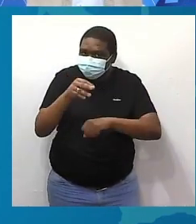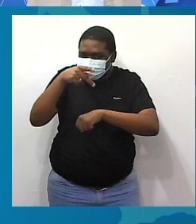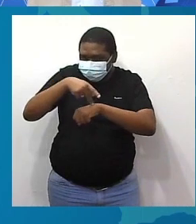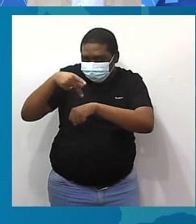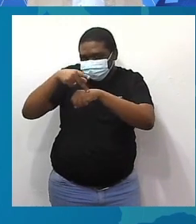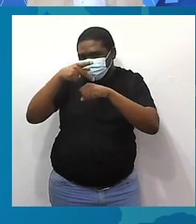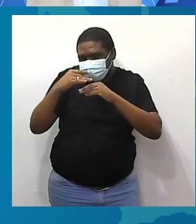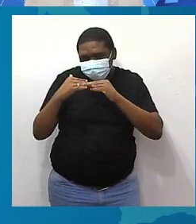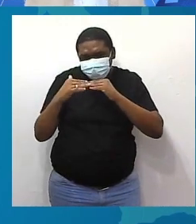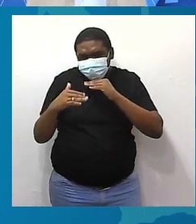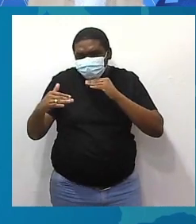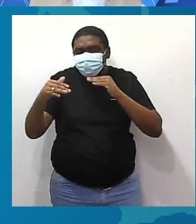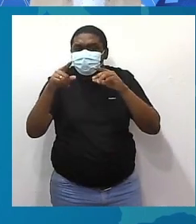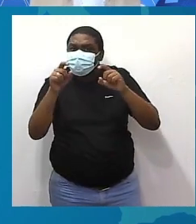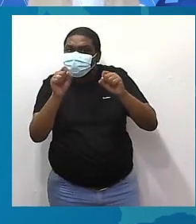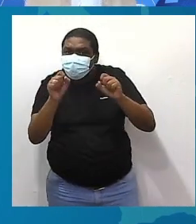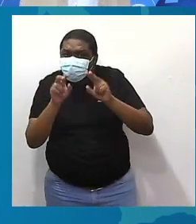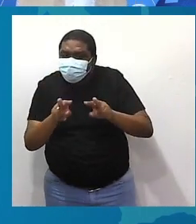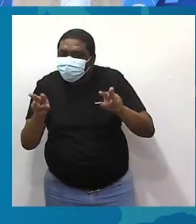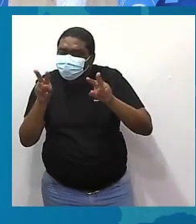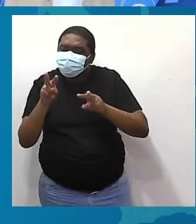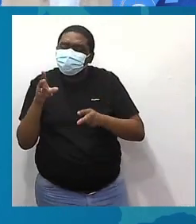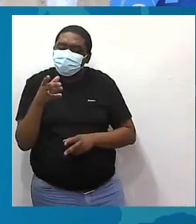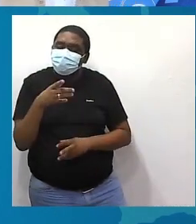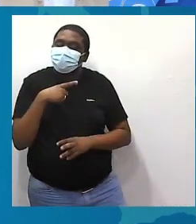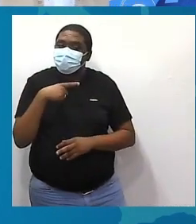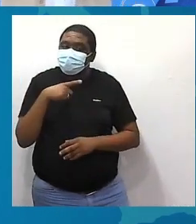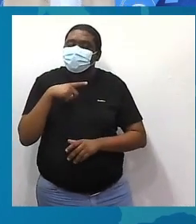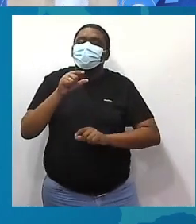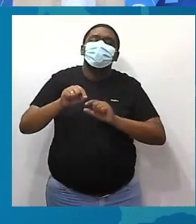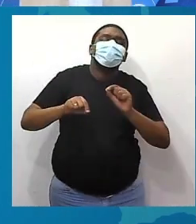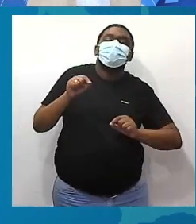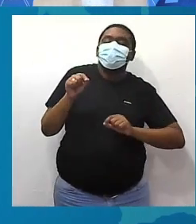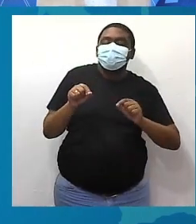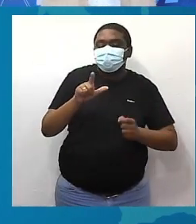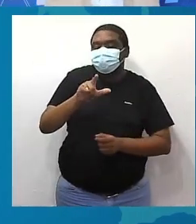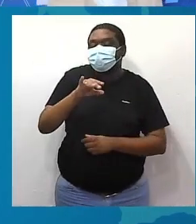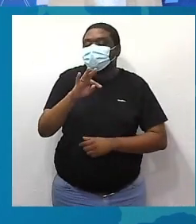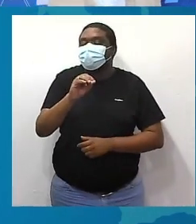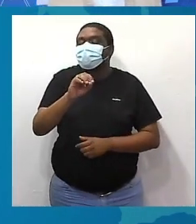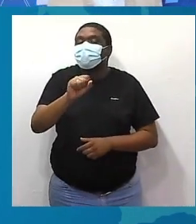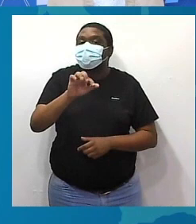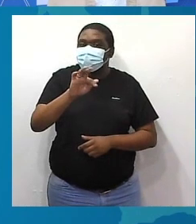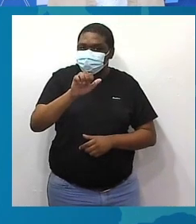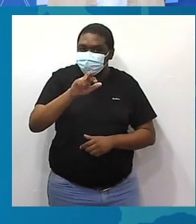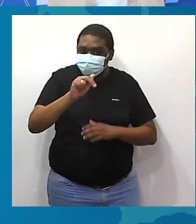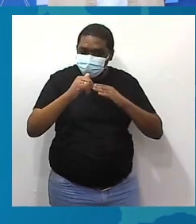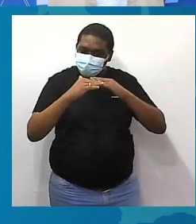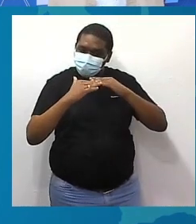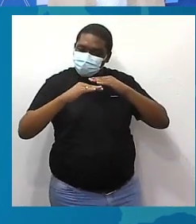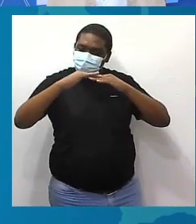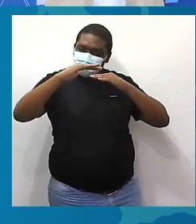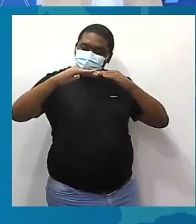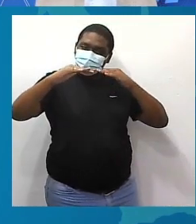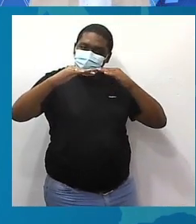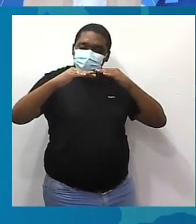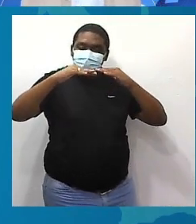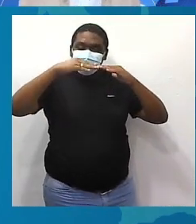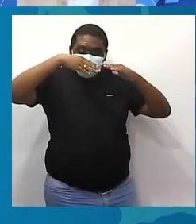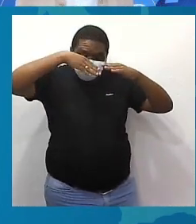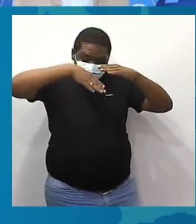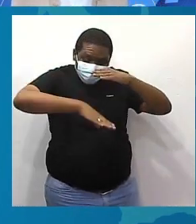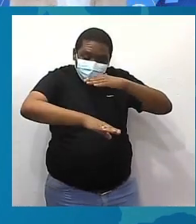pode observar que abaixo da litosfera a gente tem o quê? Aquela camada líquida que está bastante quente, que